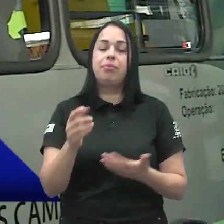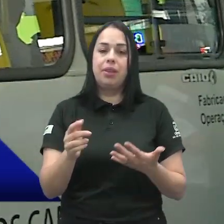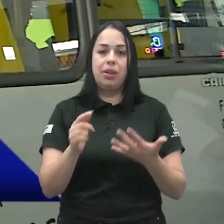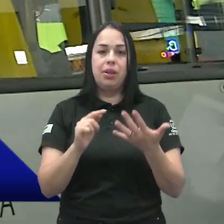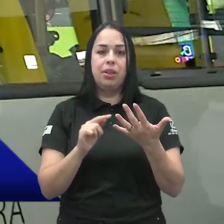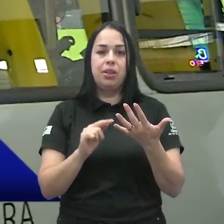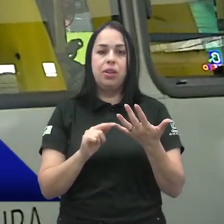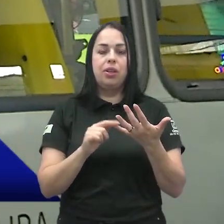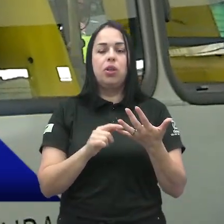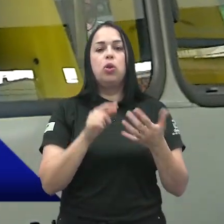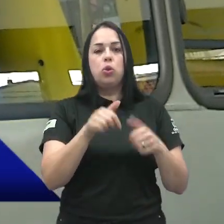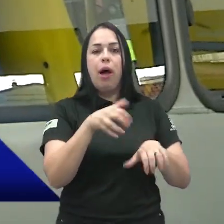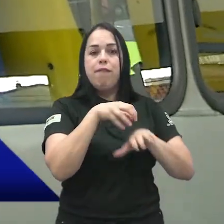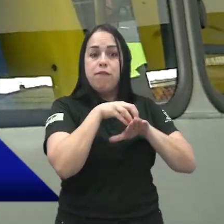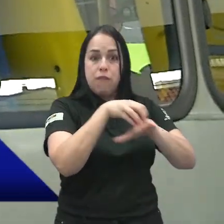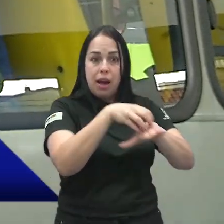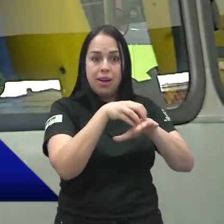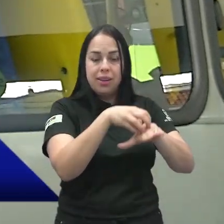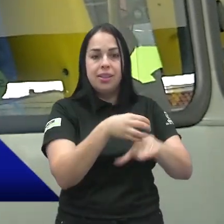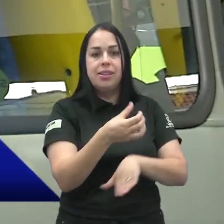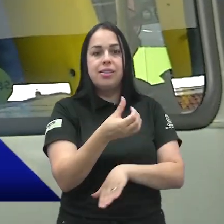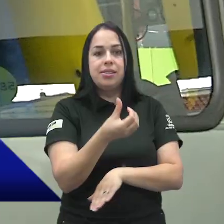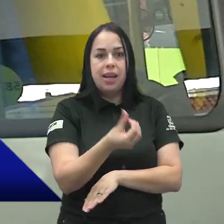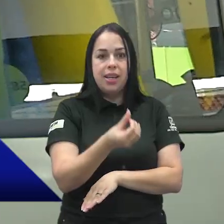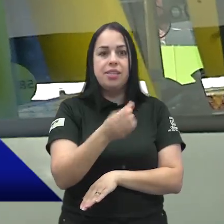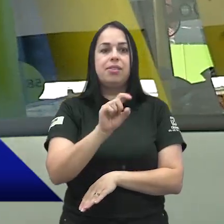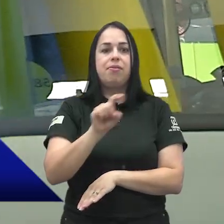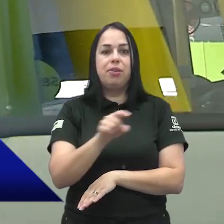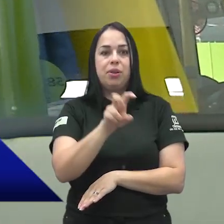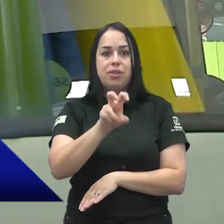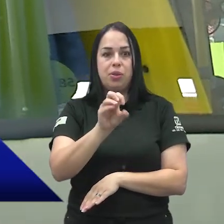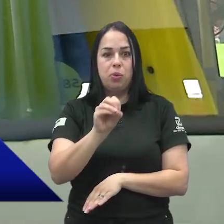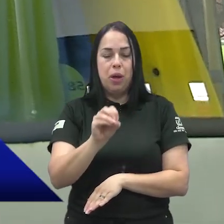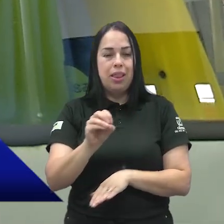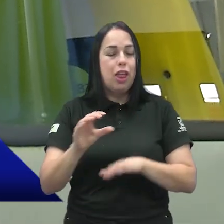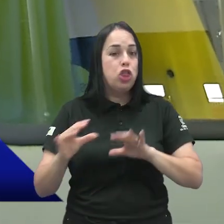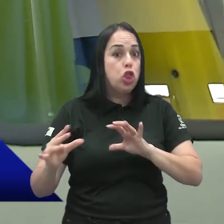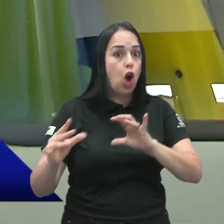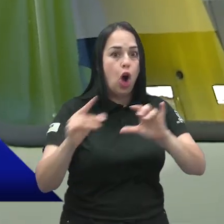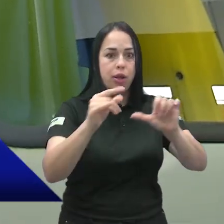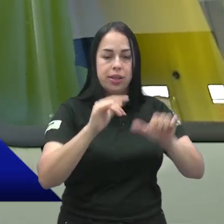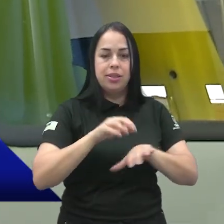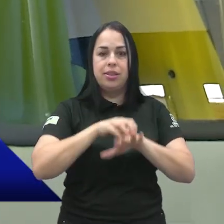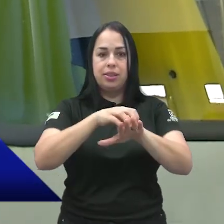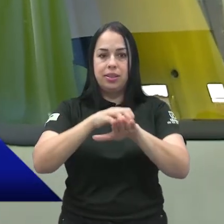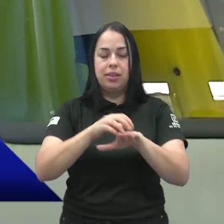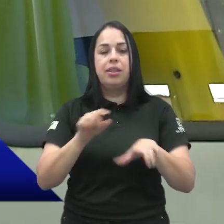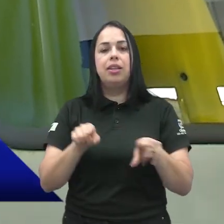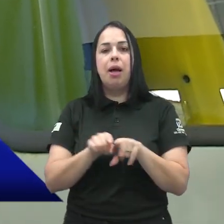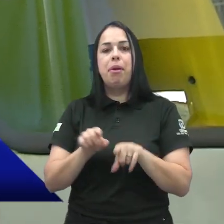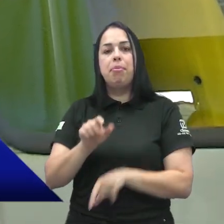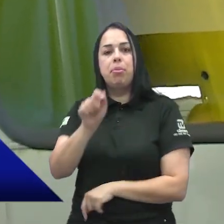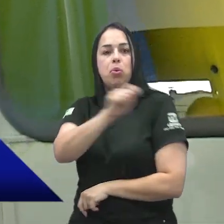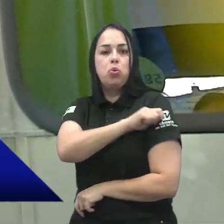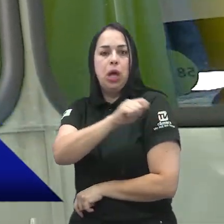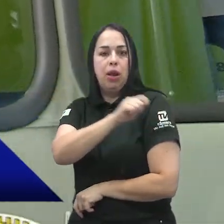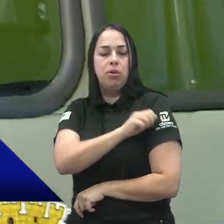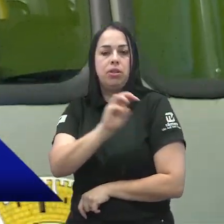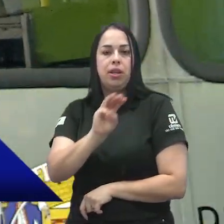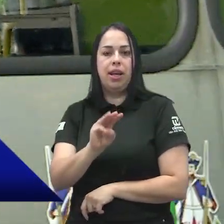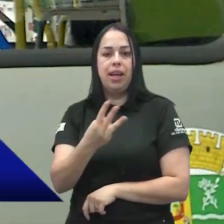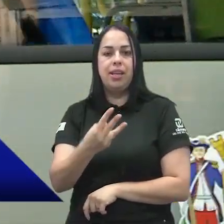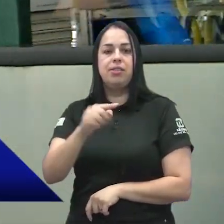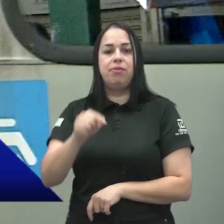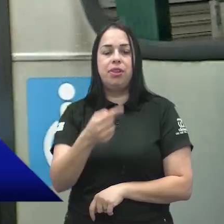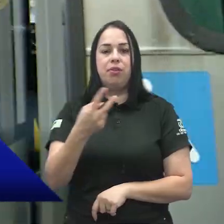2,50 a passagem. No transporte alternativo vai para R$ 6,50 para todos e R$